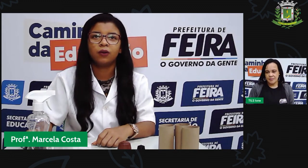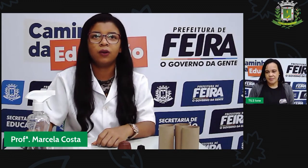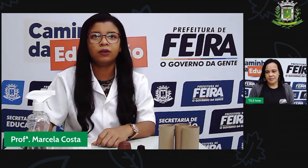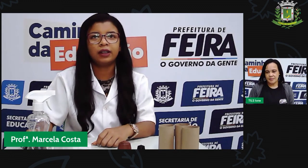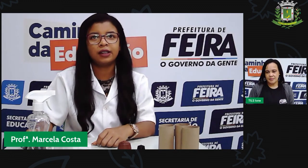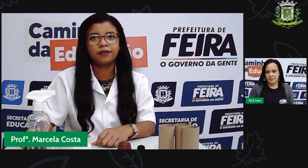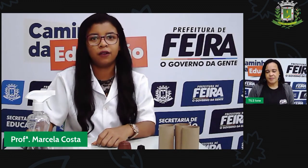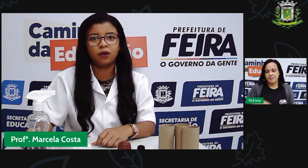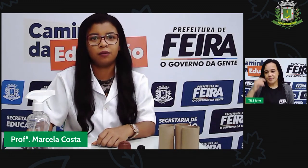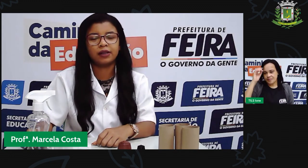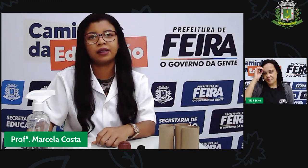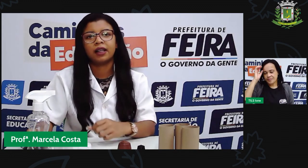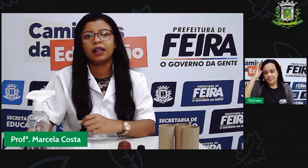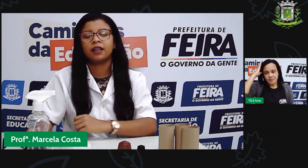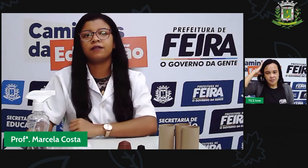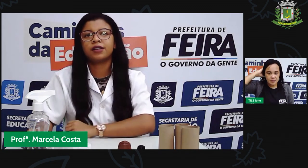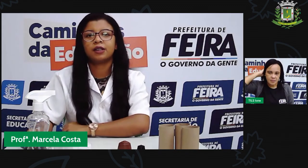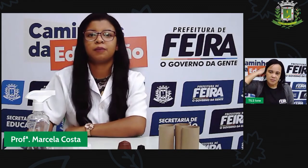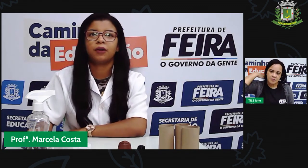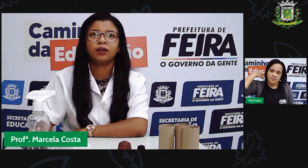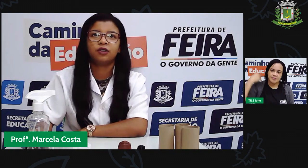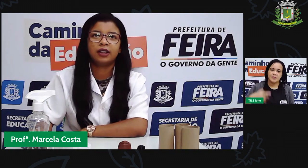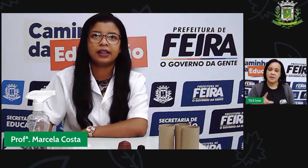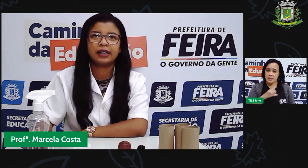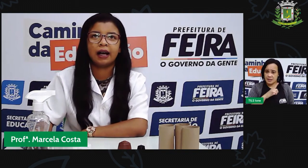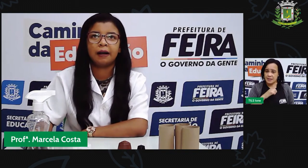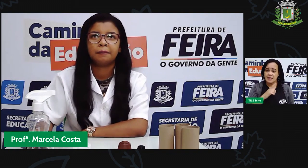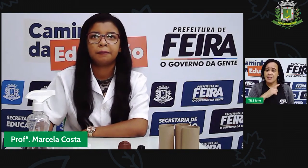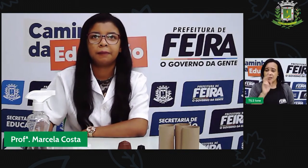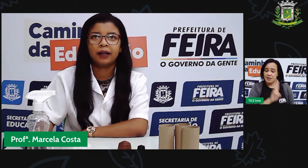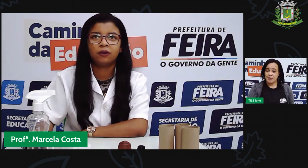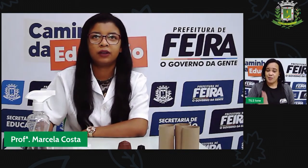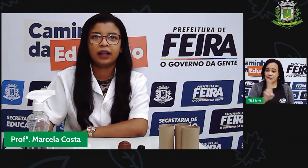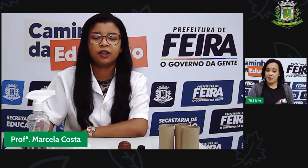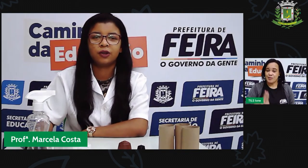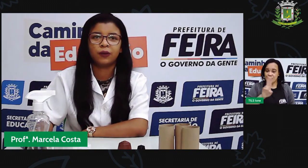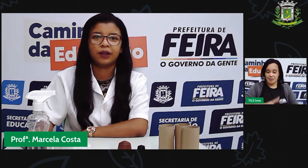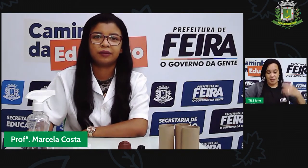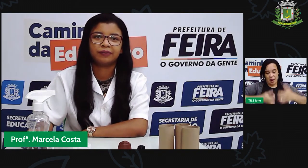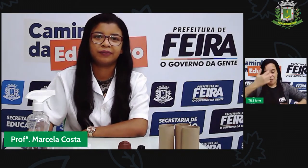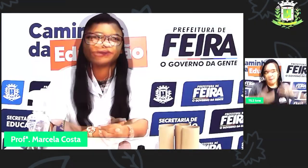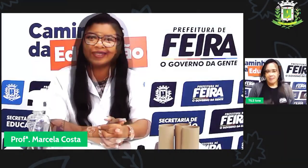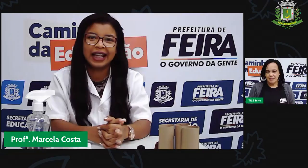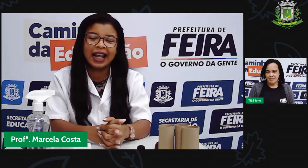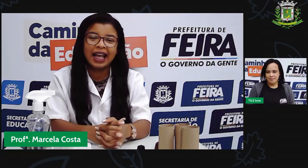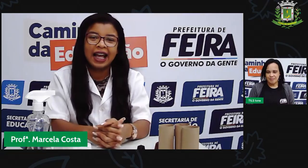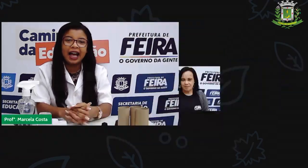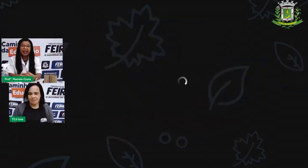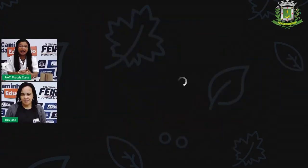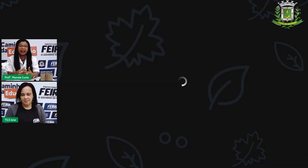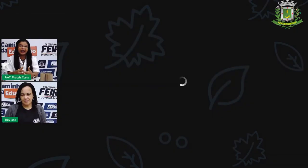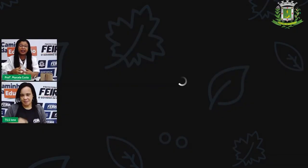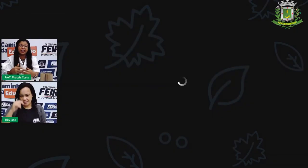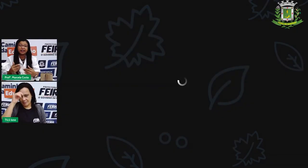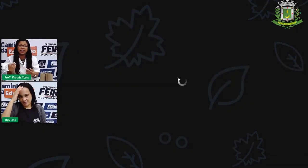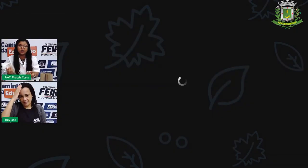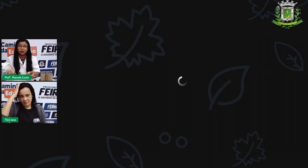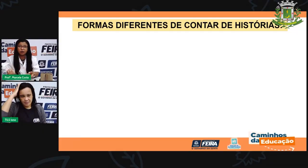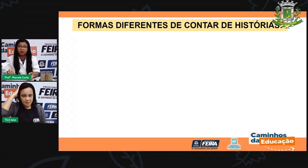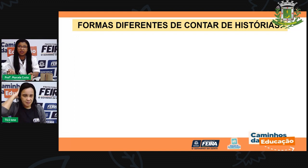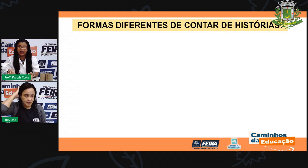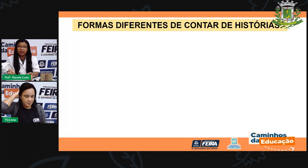outras formas que você pode utilizar pra contar histórias. Além